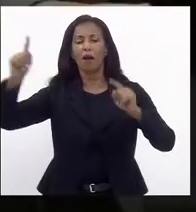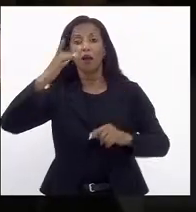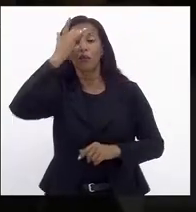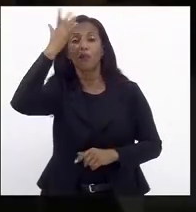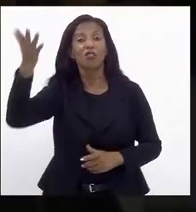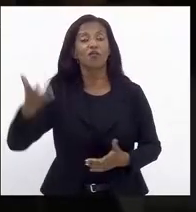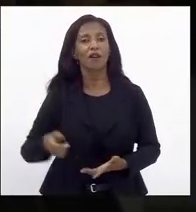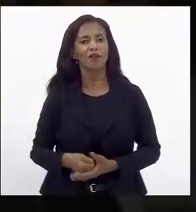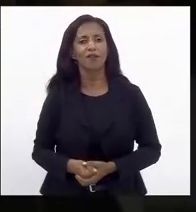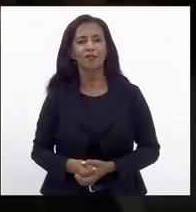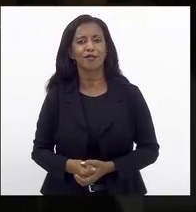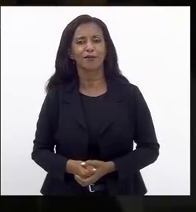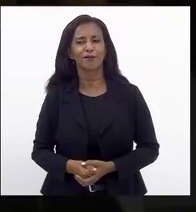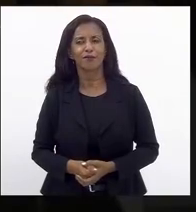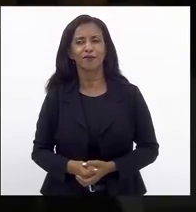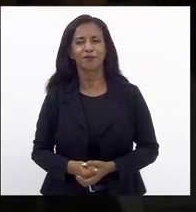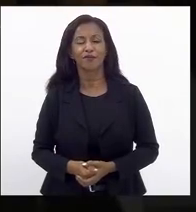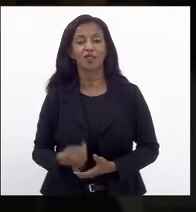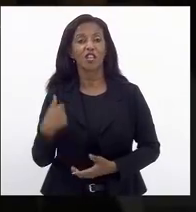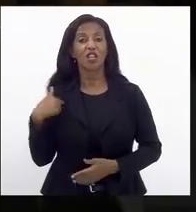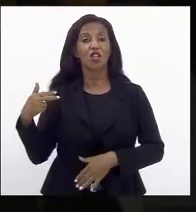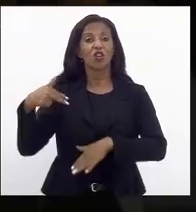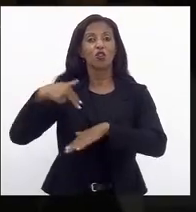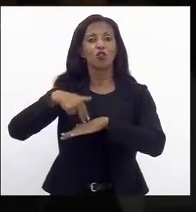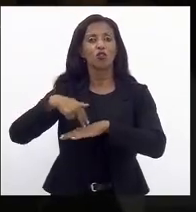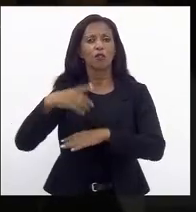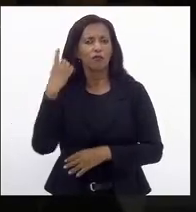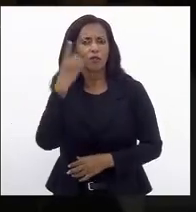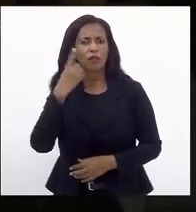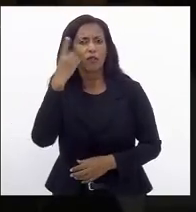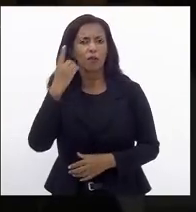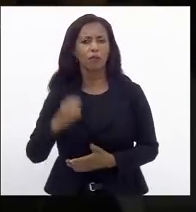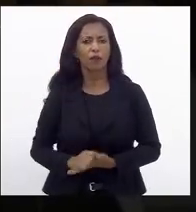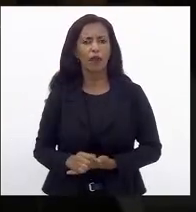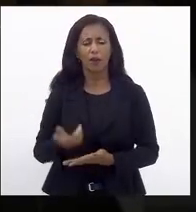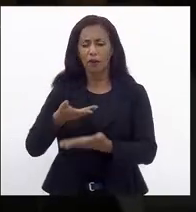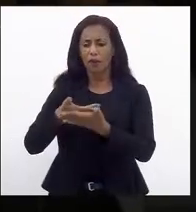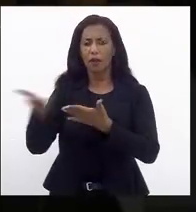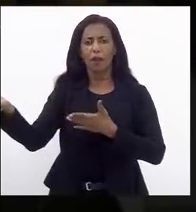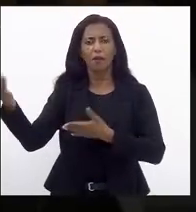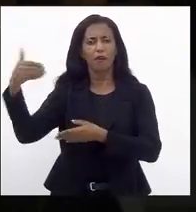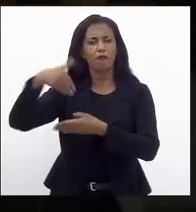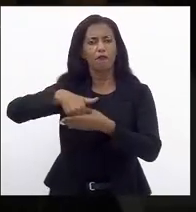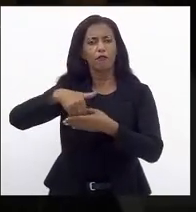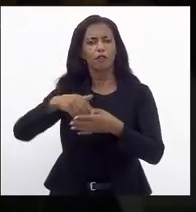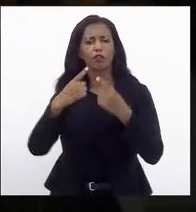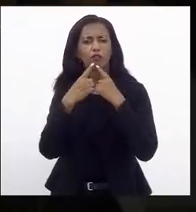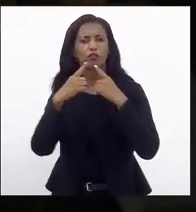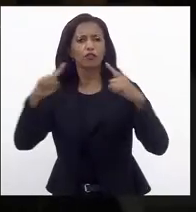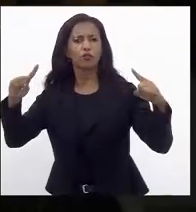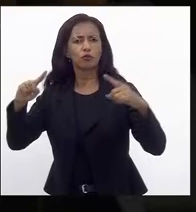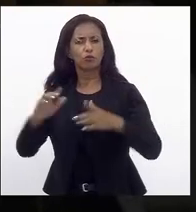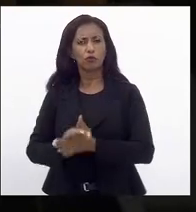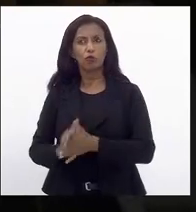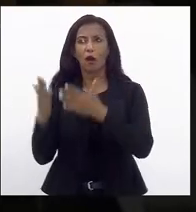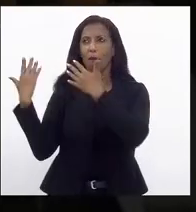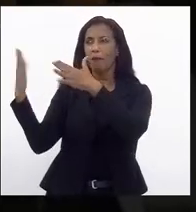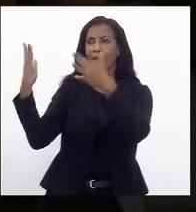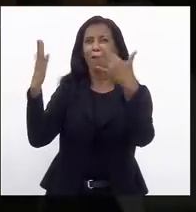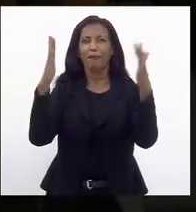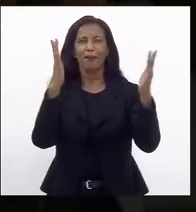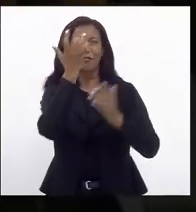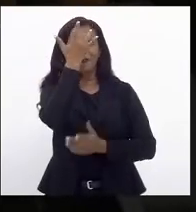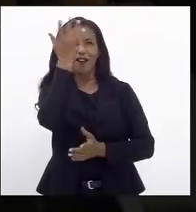é a coisa mais fácil que tem juízo eu já vi tipo deputado a minha votação discutir para ganhar os aplausos